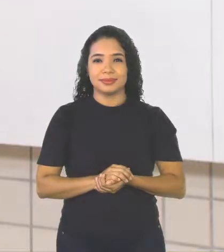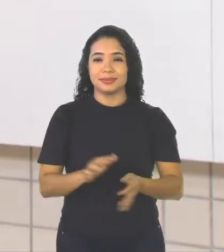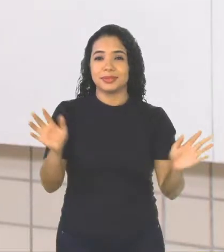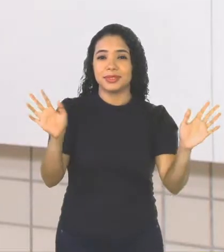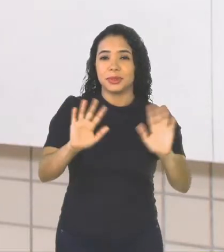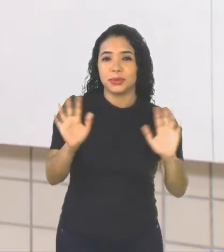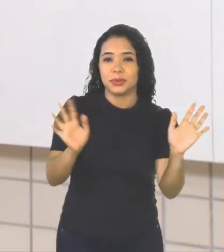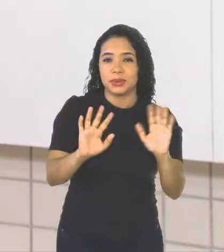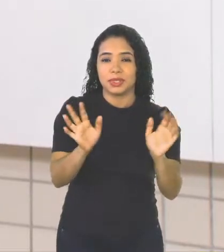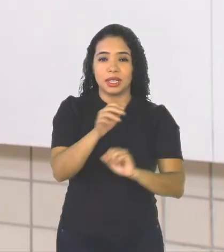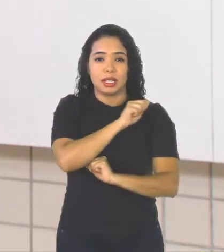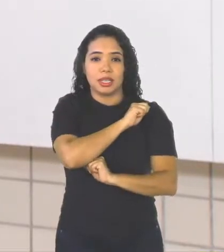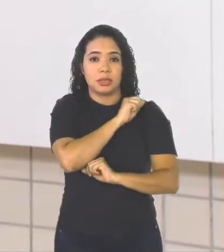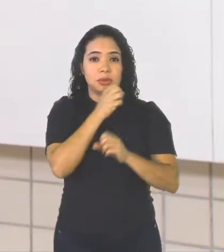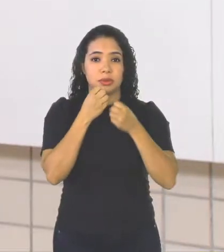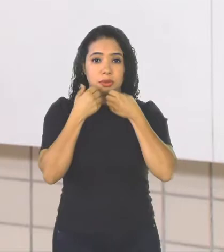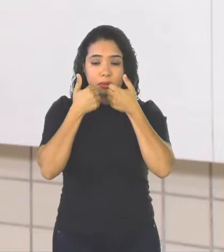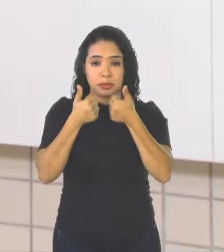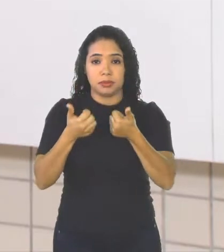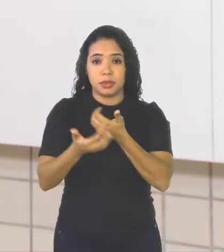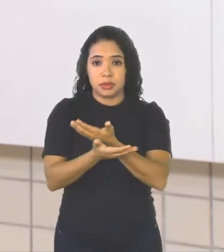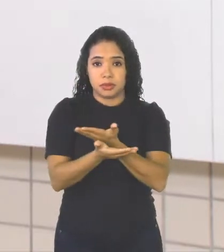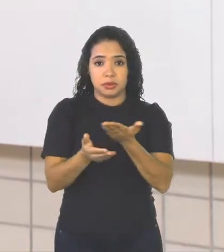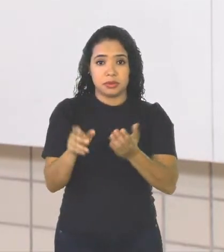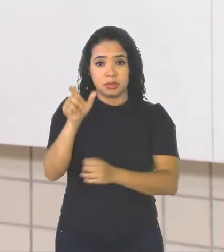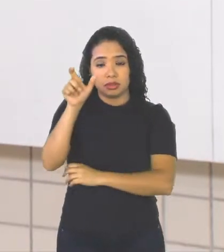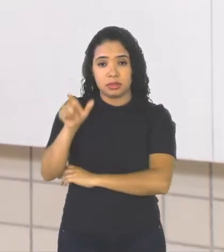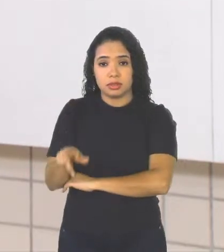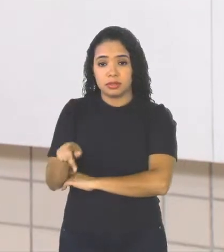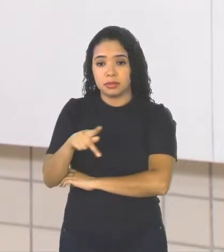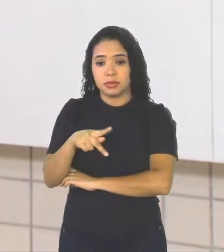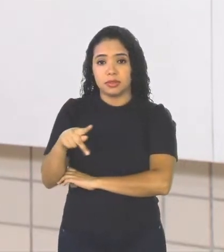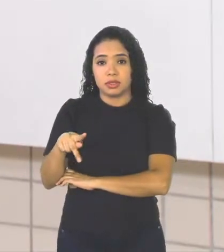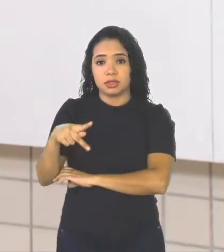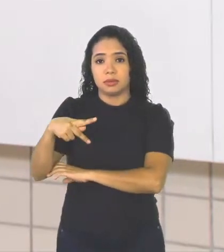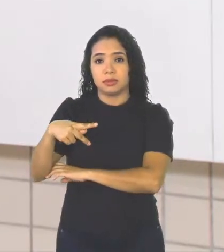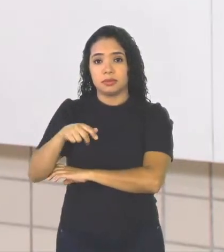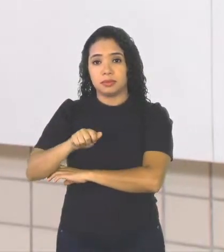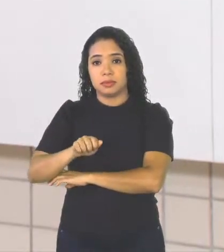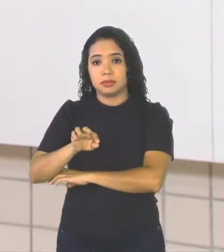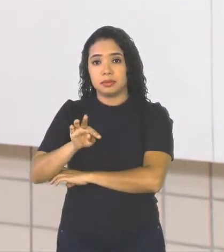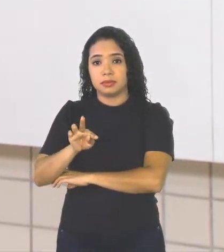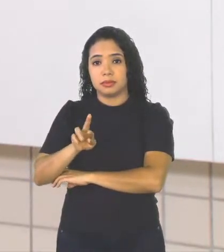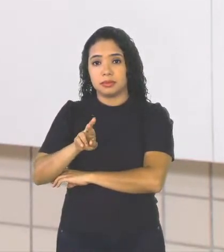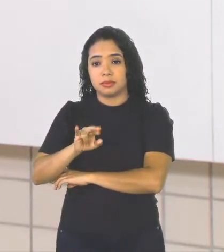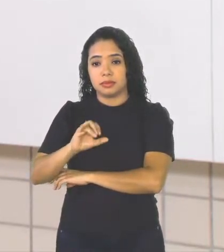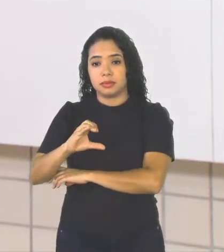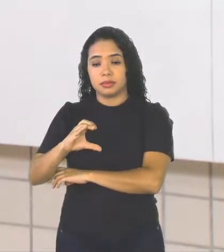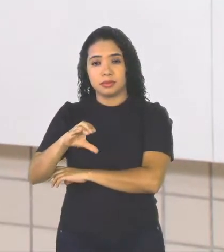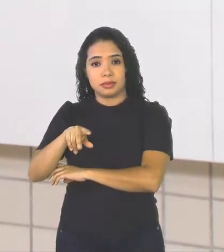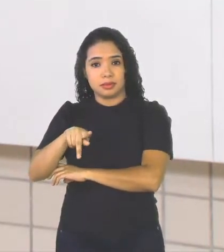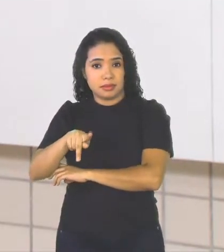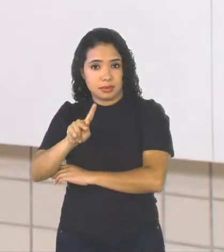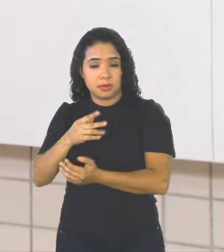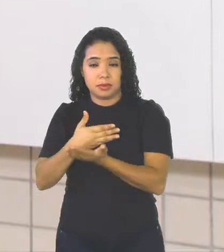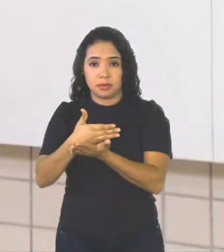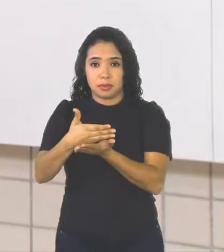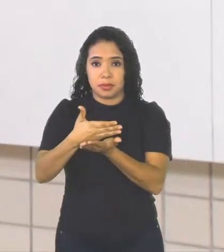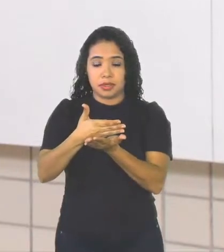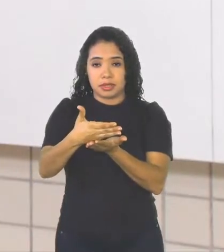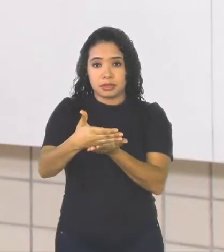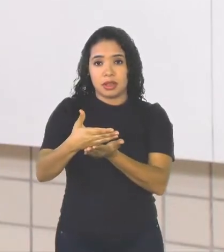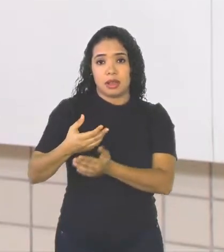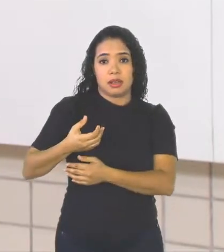Olá, alunos, tudo bem com vocês? Aqui é o professor Patrick e nós vamos começar a nossa 13ª aula